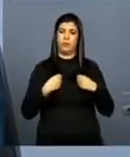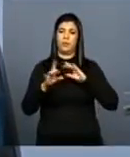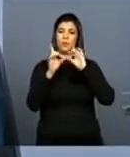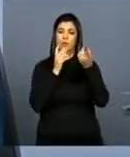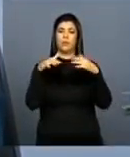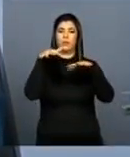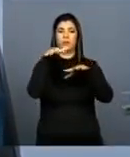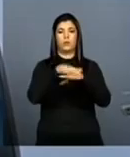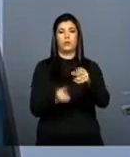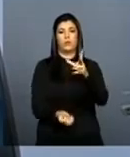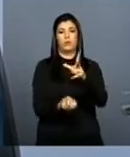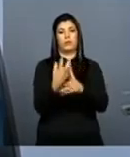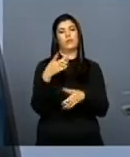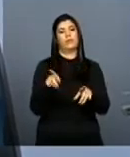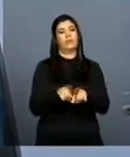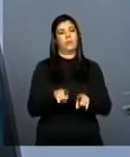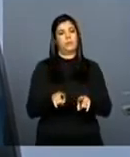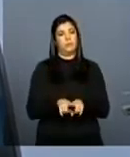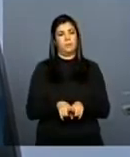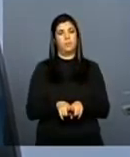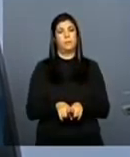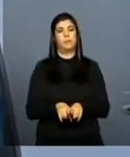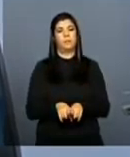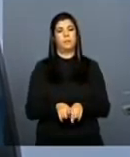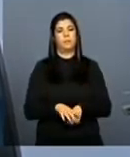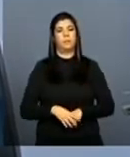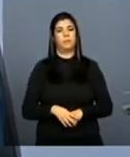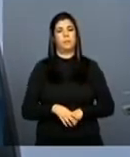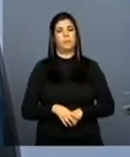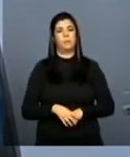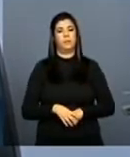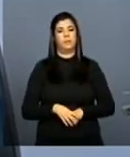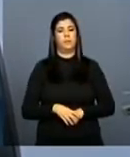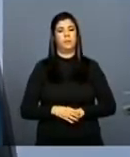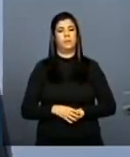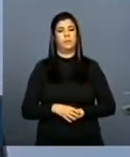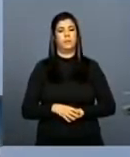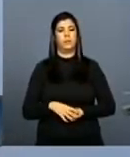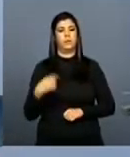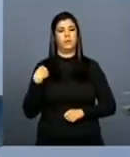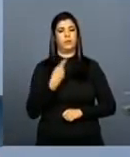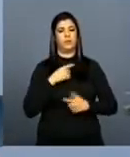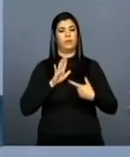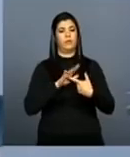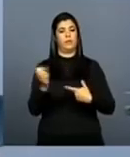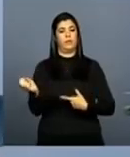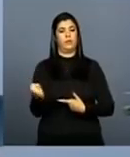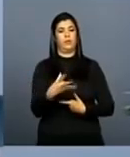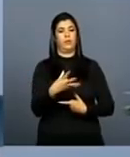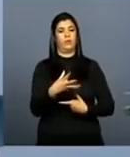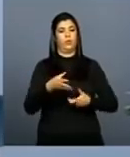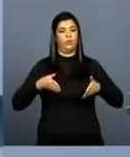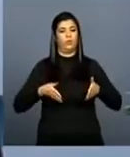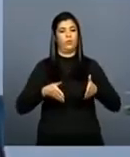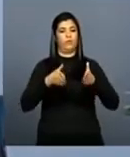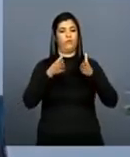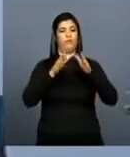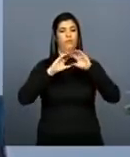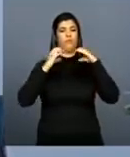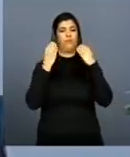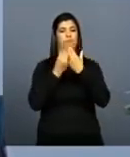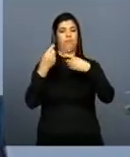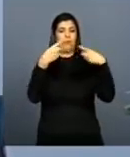inclusão produtiva hoje, nós estamos abrindo um novo ciclo também. E, à medida